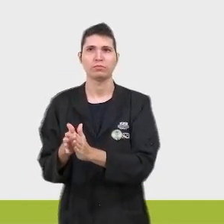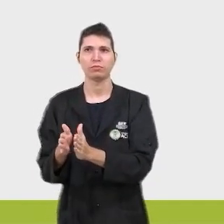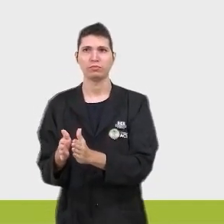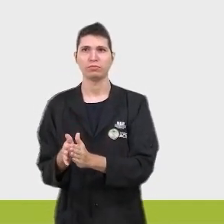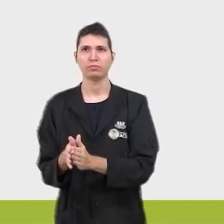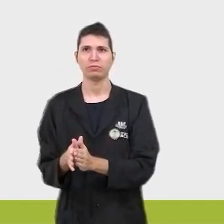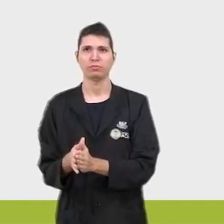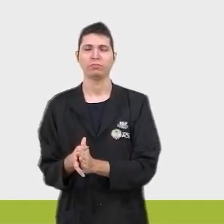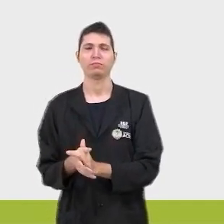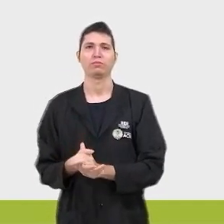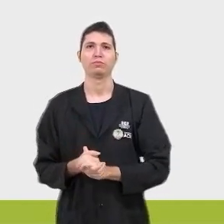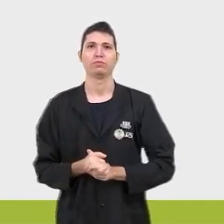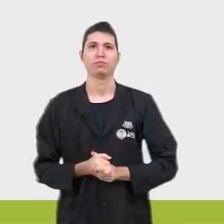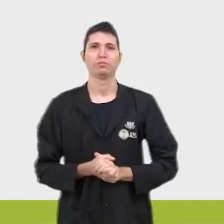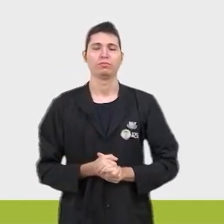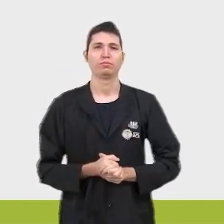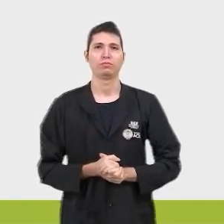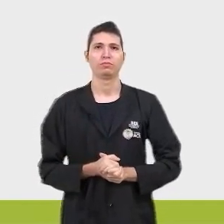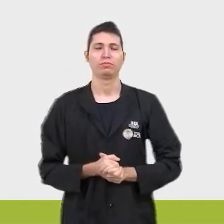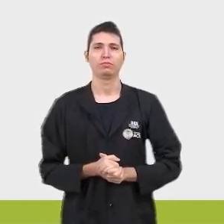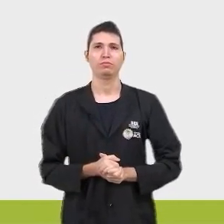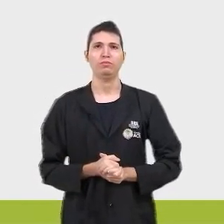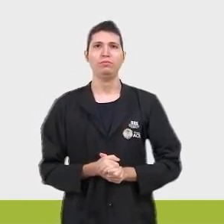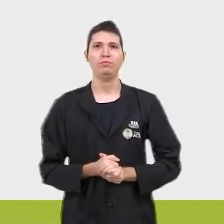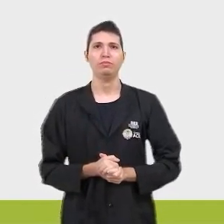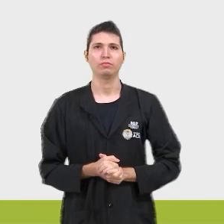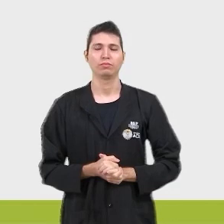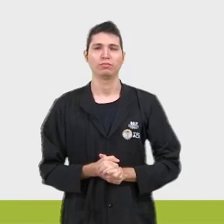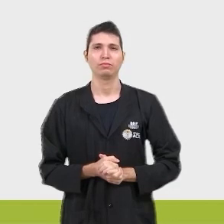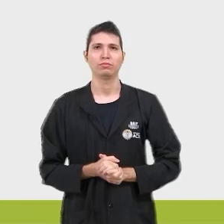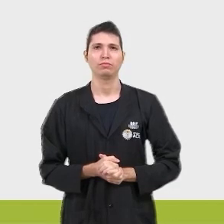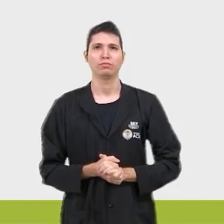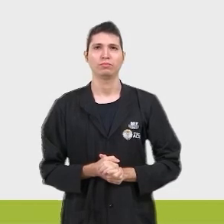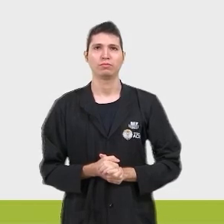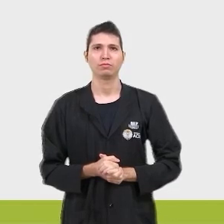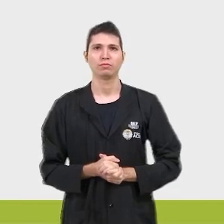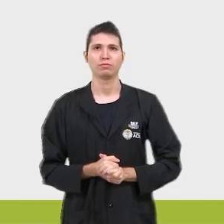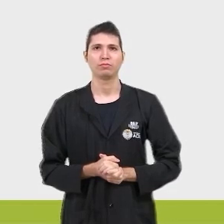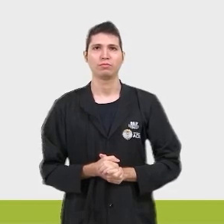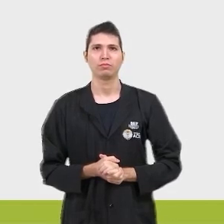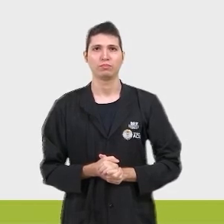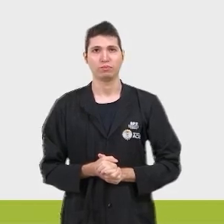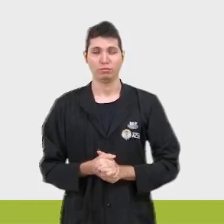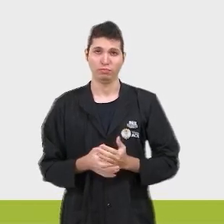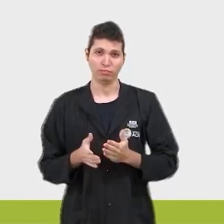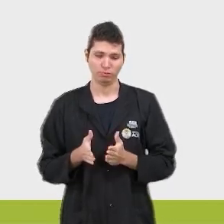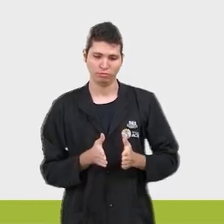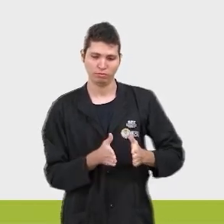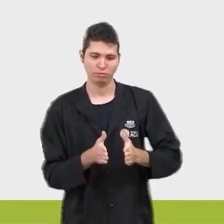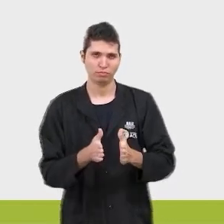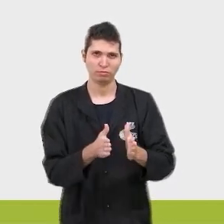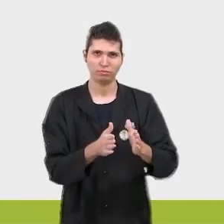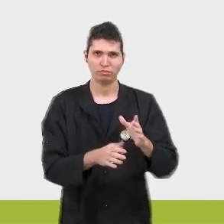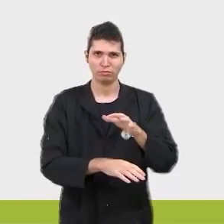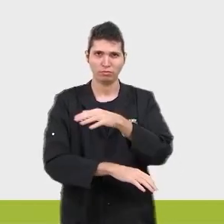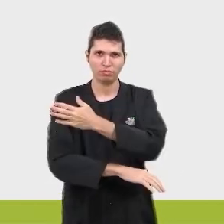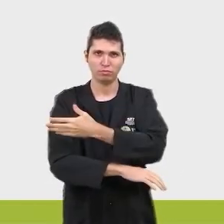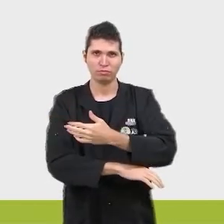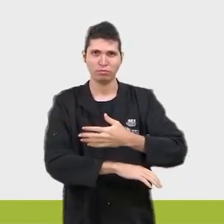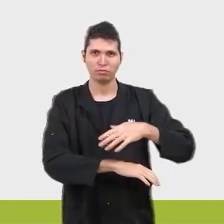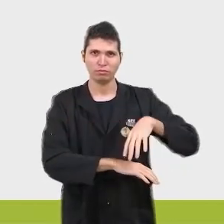cá deve haver um outro, só que não aparece na foto. Tudo bem? Corredor ecológico para permitir que as